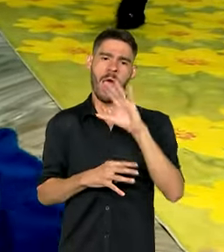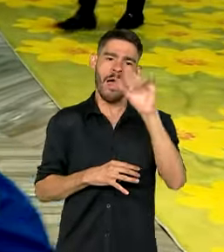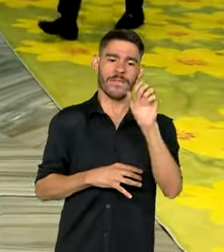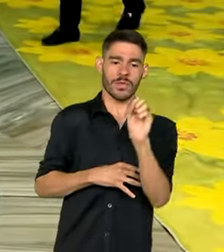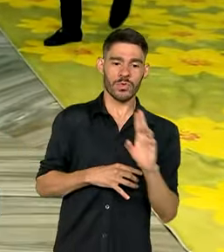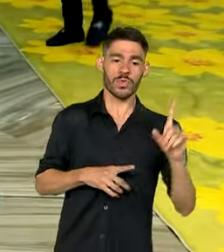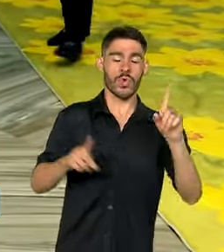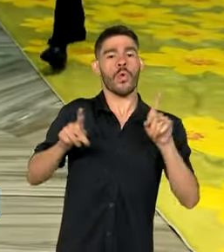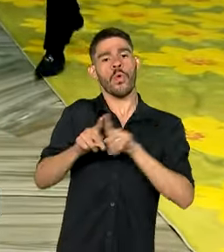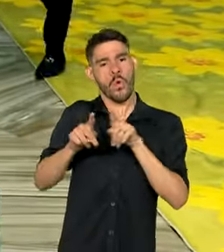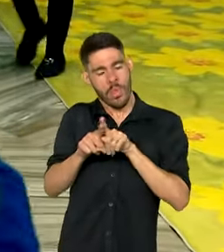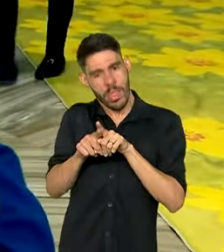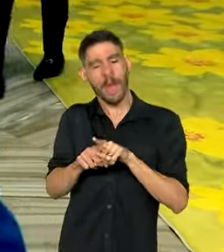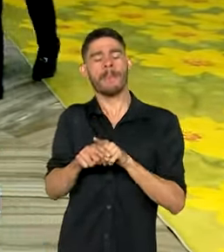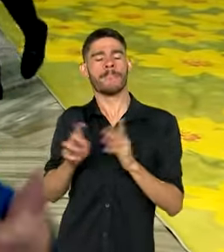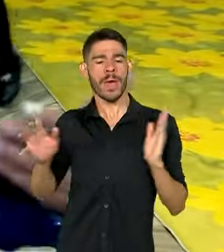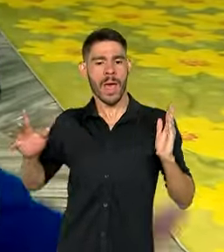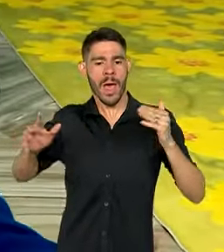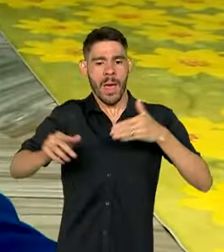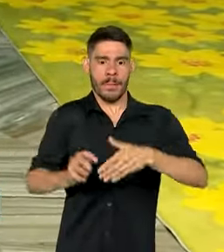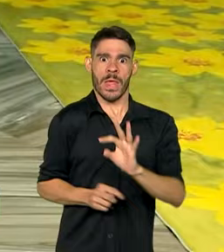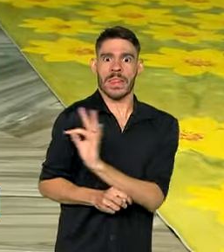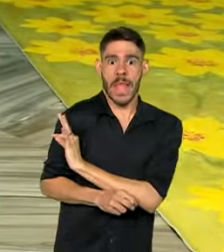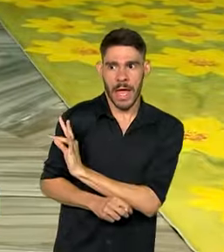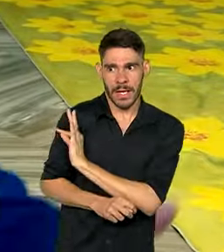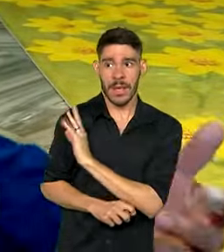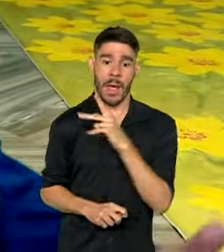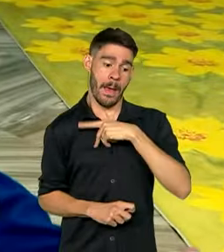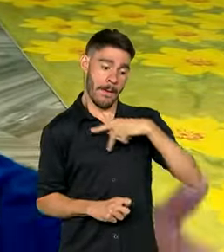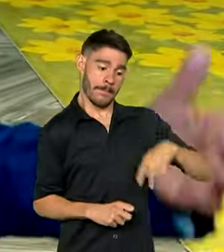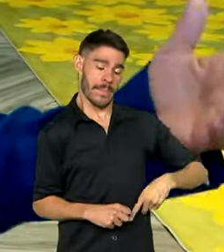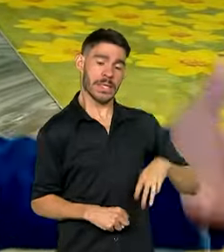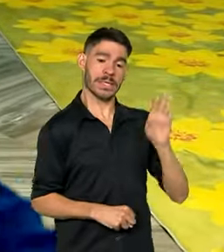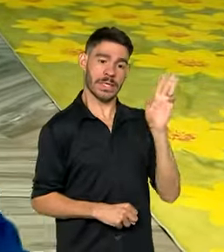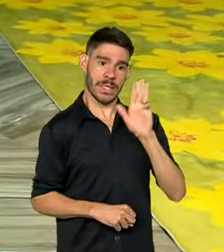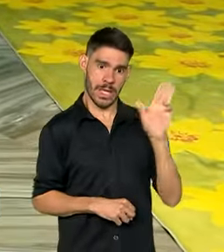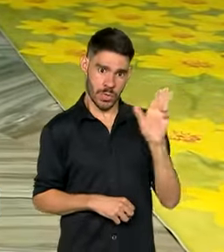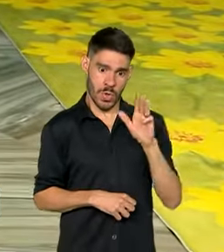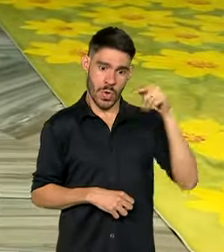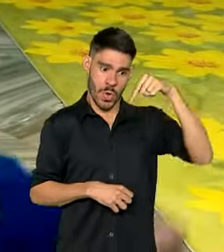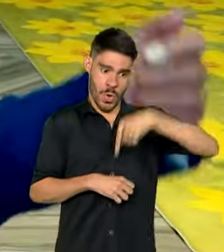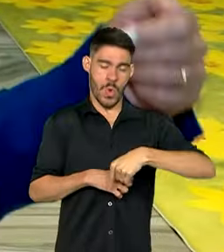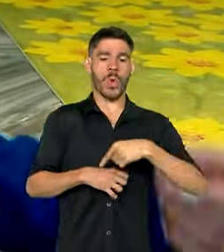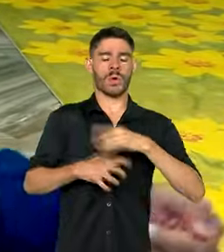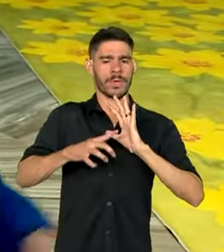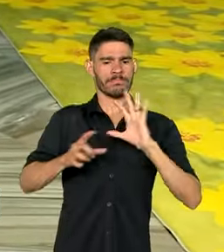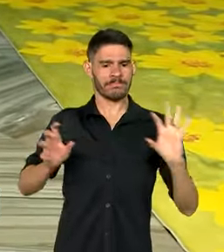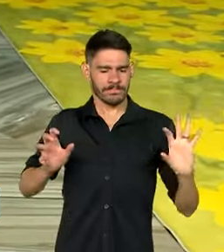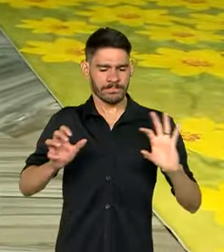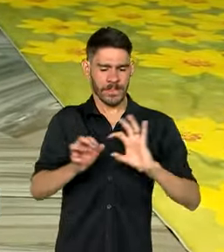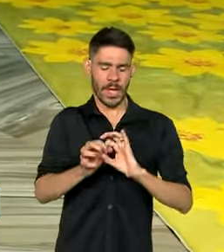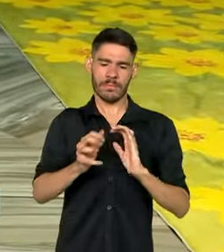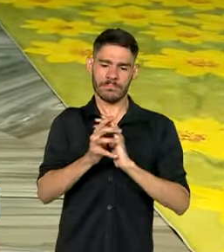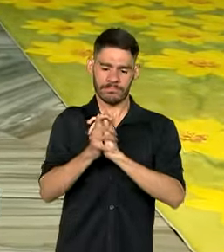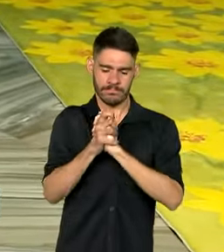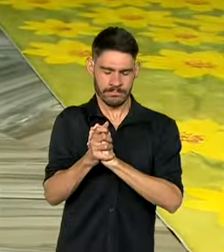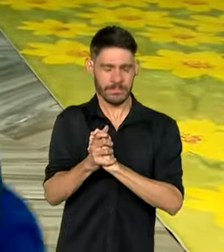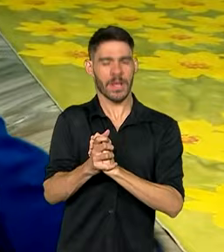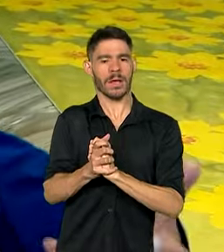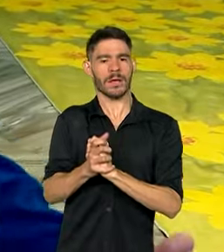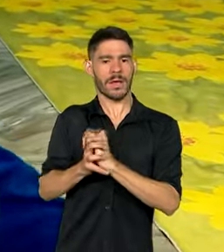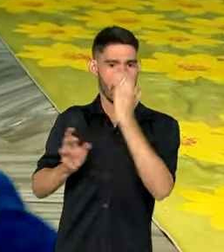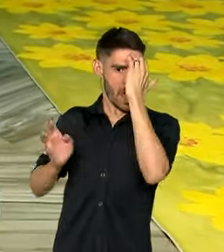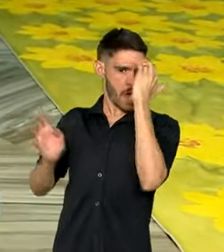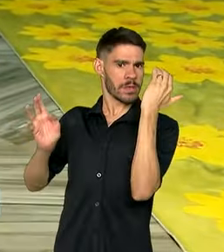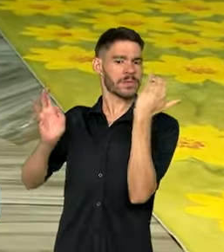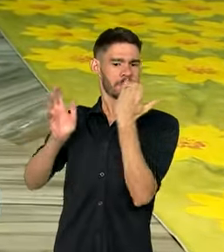mas também participar tecnicamente. Então, o presidente Lula aqui dar as mãos e coloca com muito